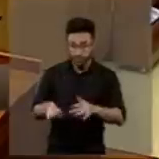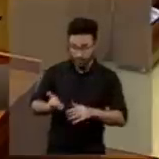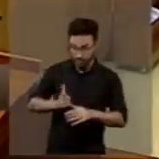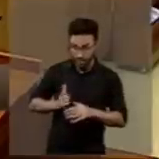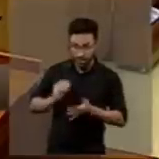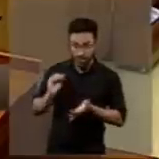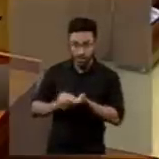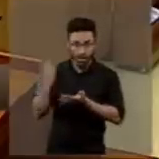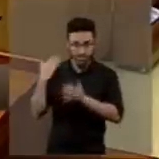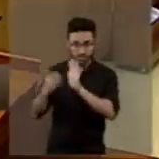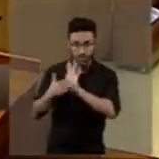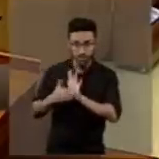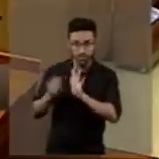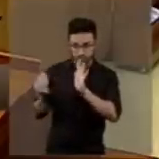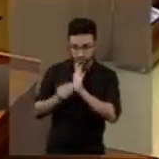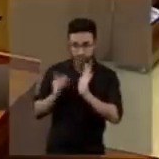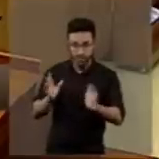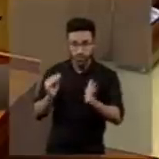Já previa essa mácula.